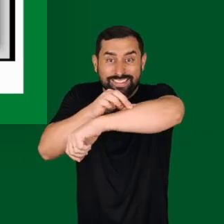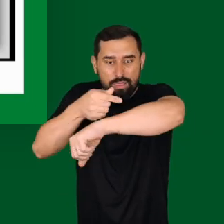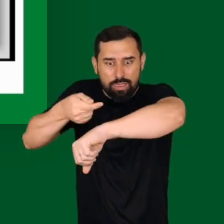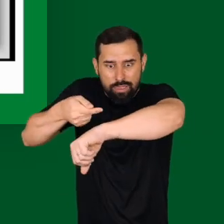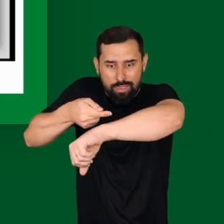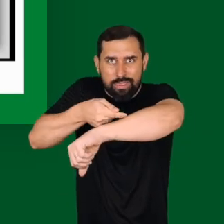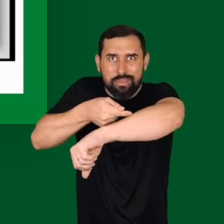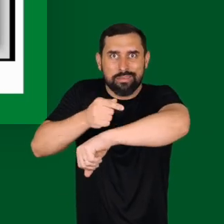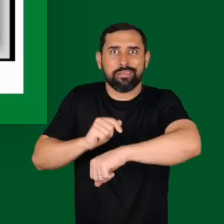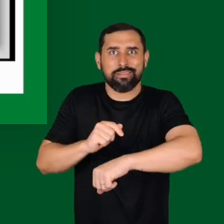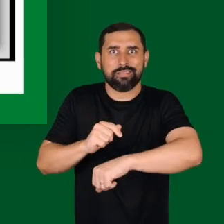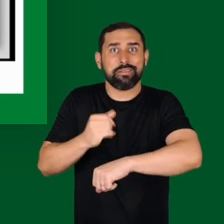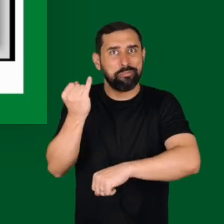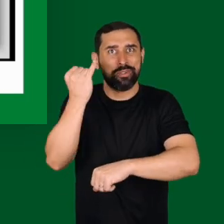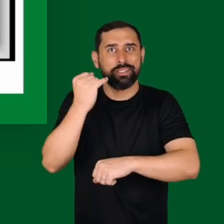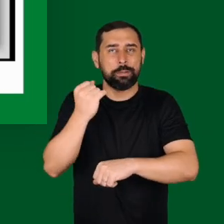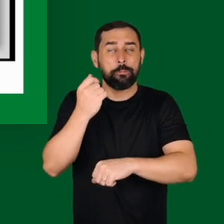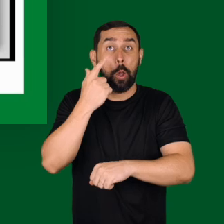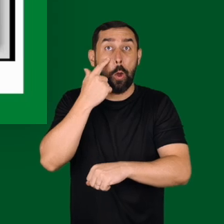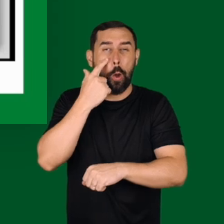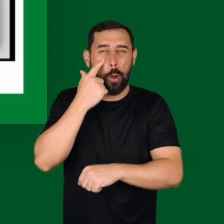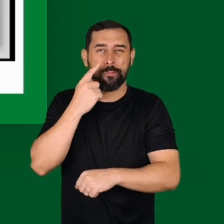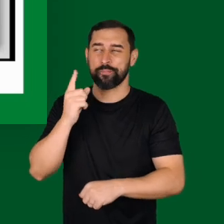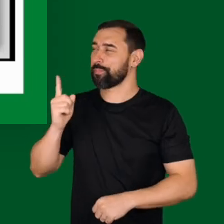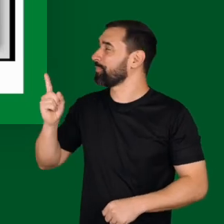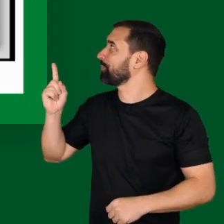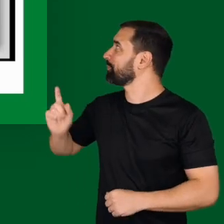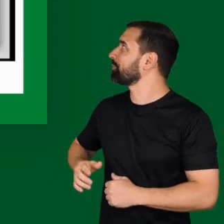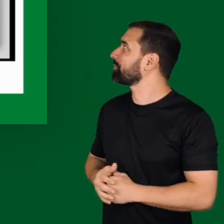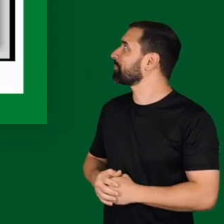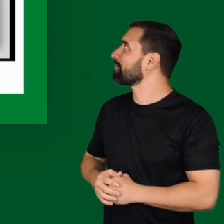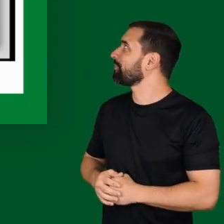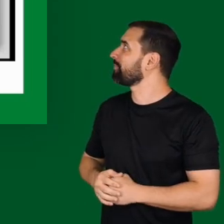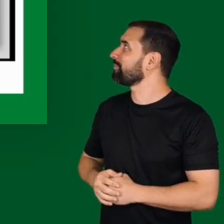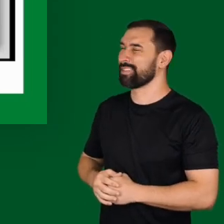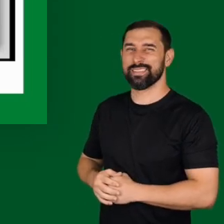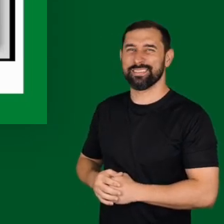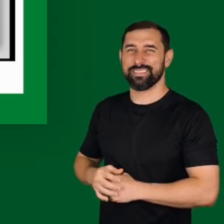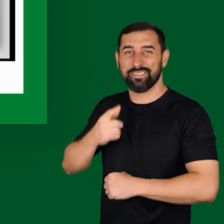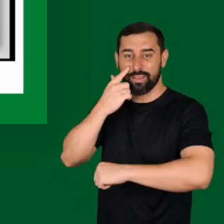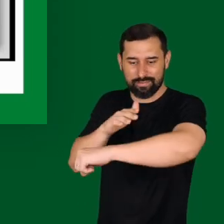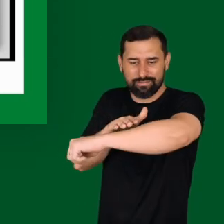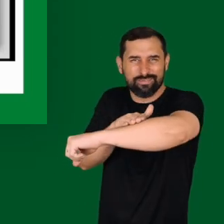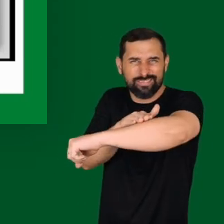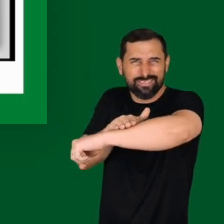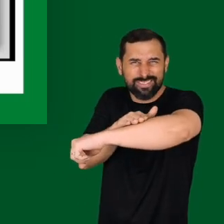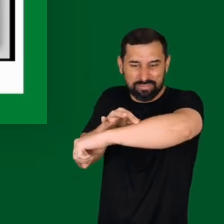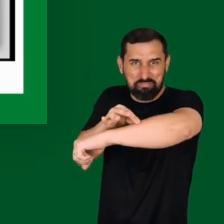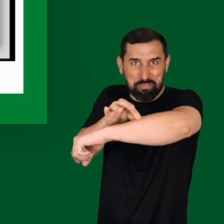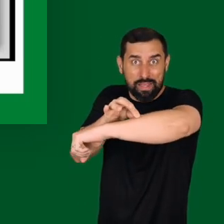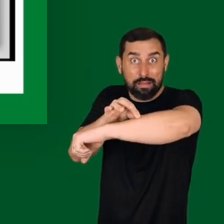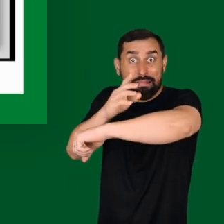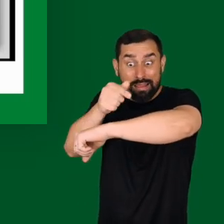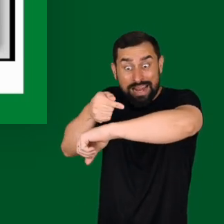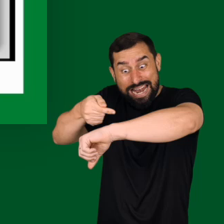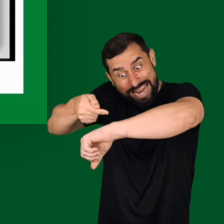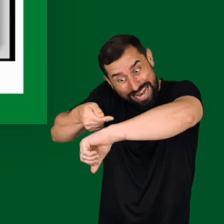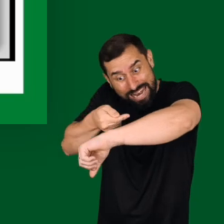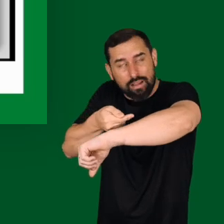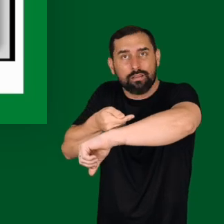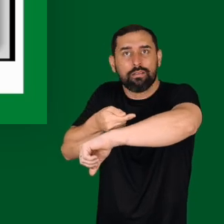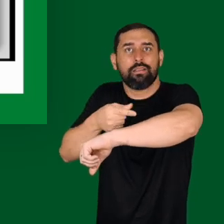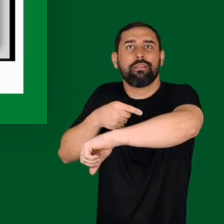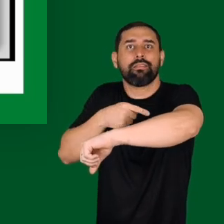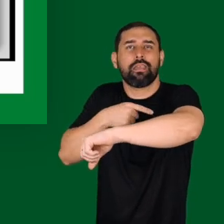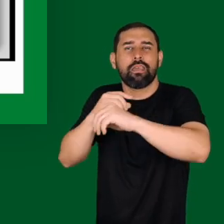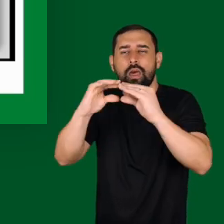subcutâneas. Aqui, para esquematizar, nós temos a pele, né, nessa cor aqui mais externa, e logo abaixo